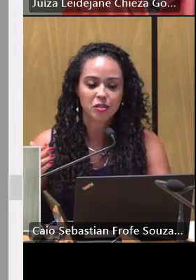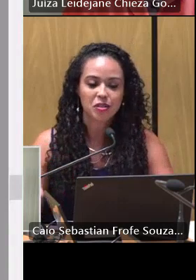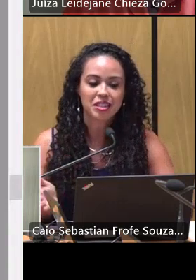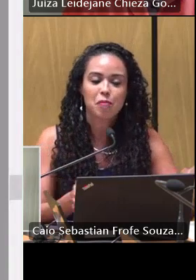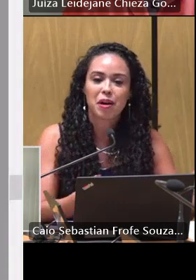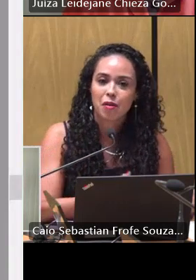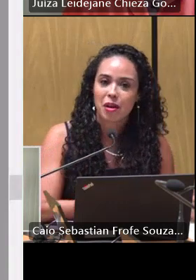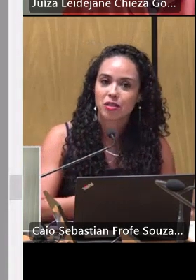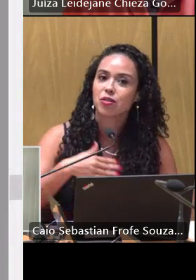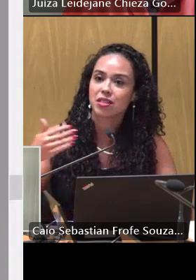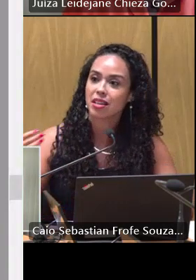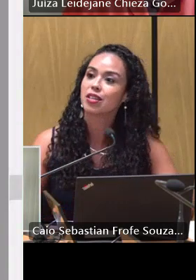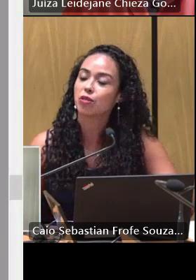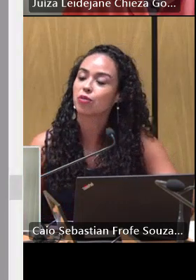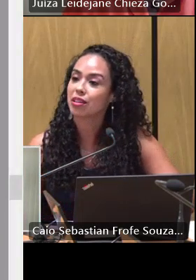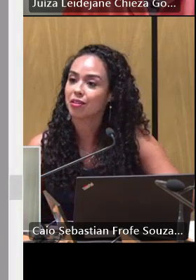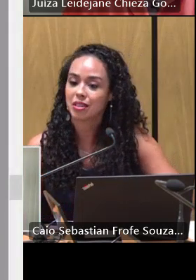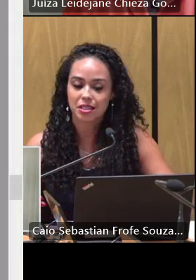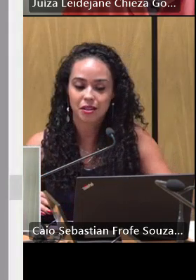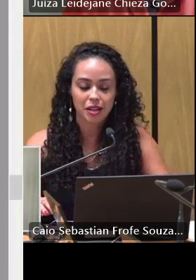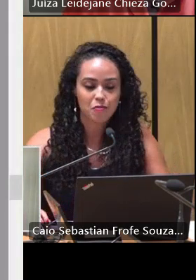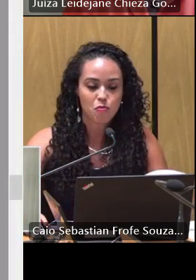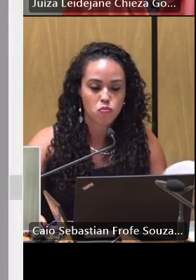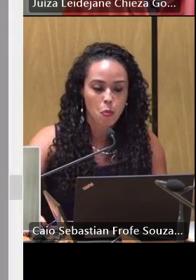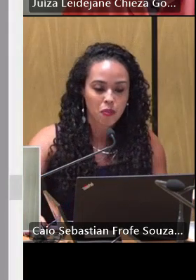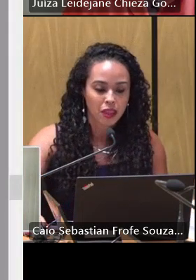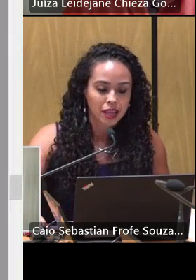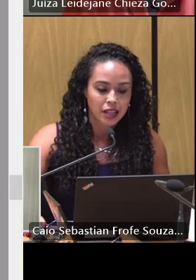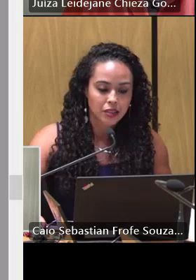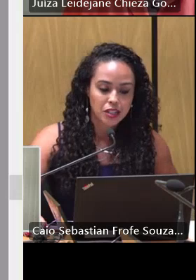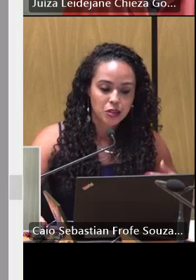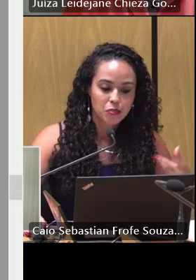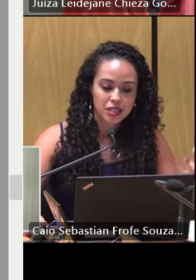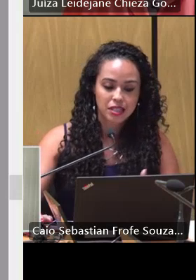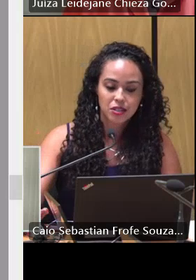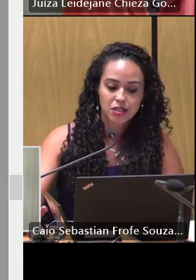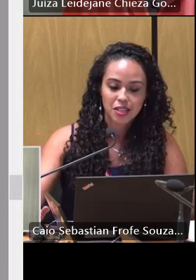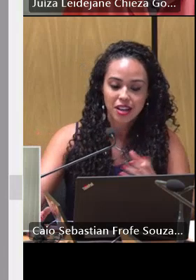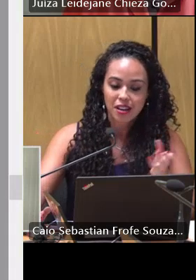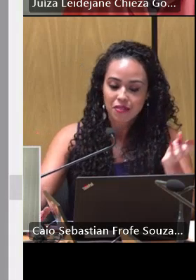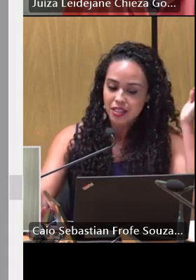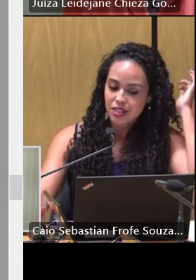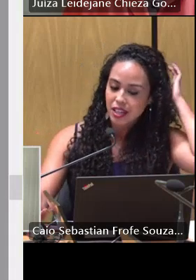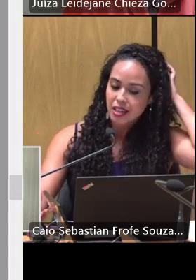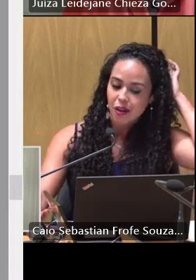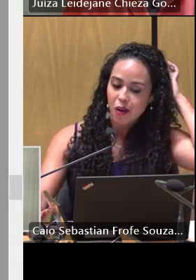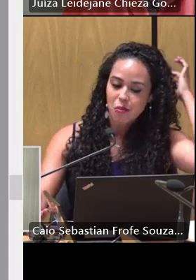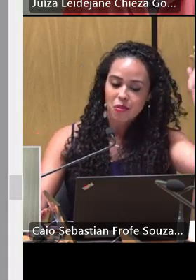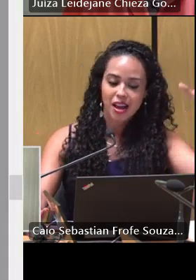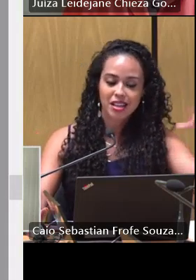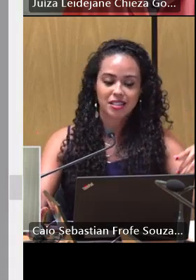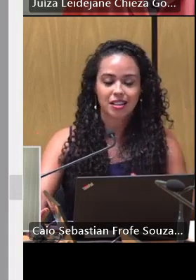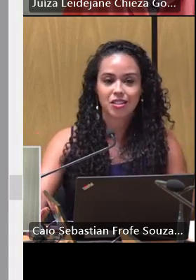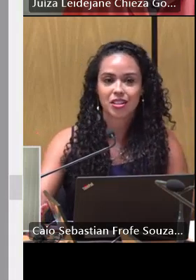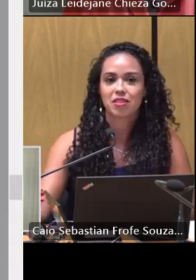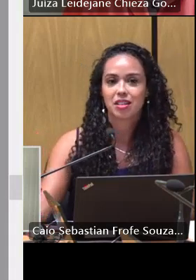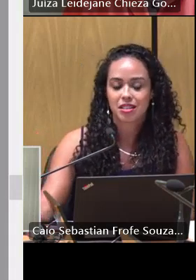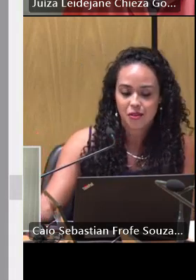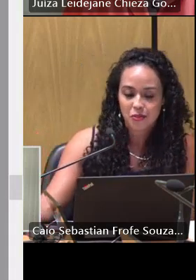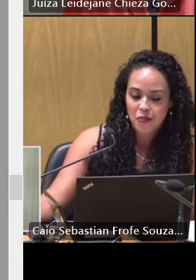fazer todo esse apagamento de toda essa região tudo que aconteceu ali então a gente precisa justamente refletir né como essa